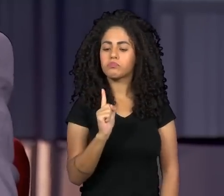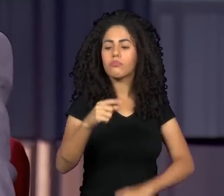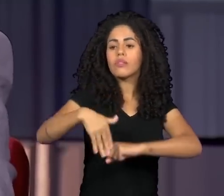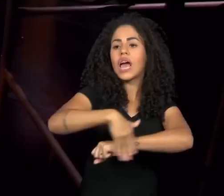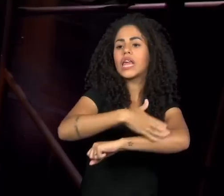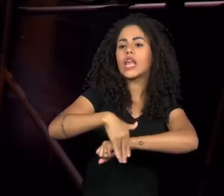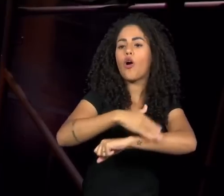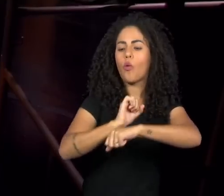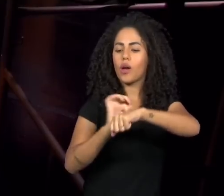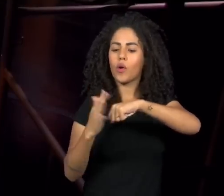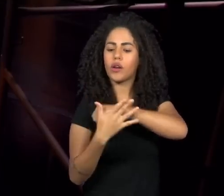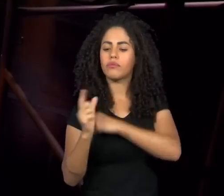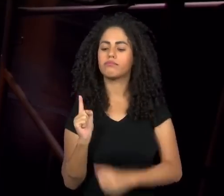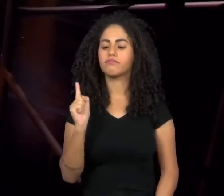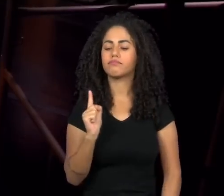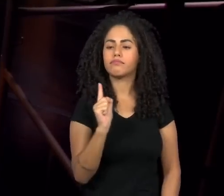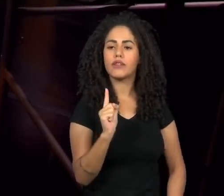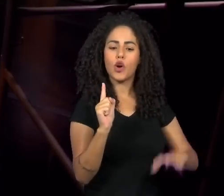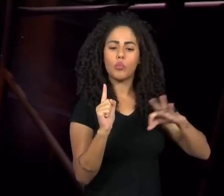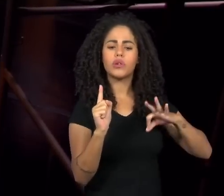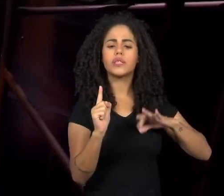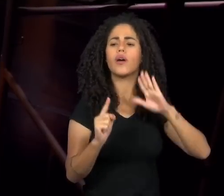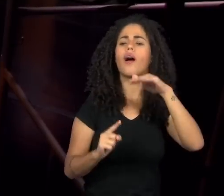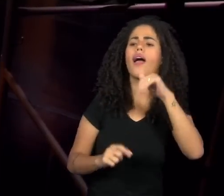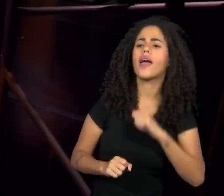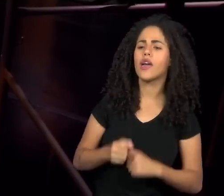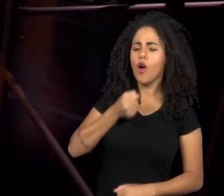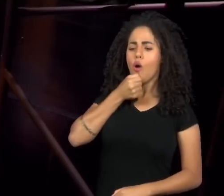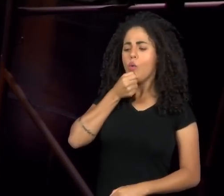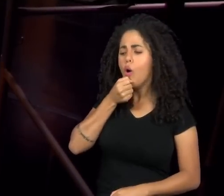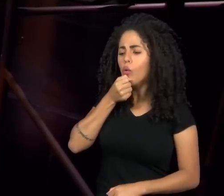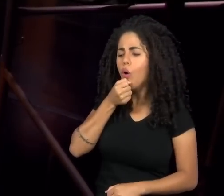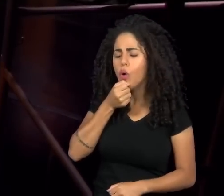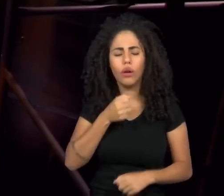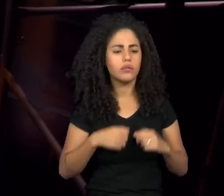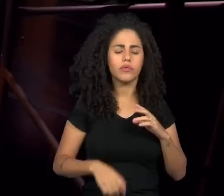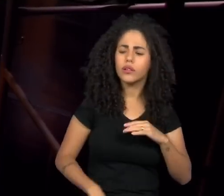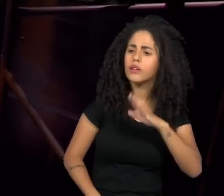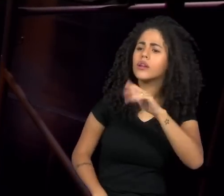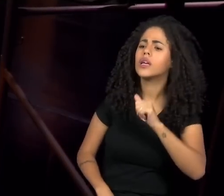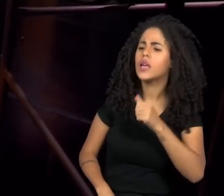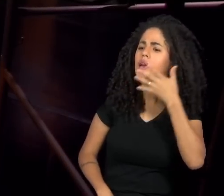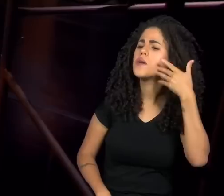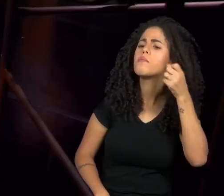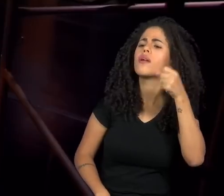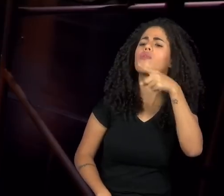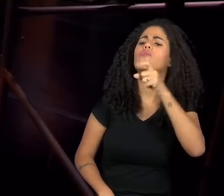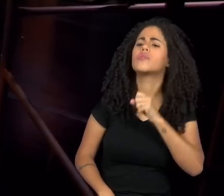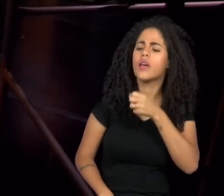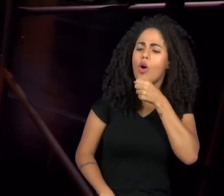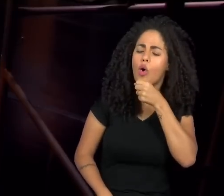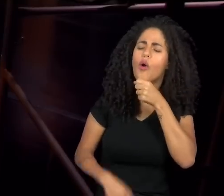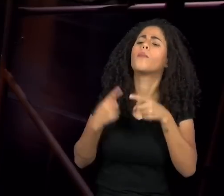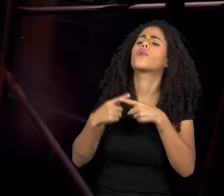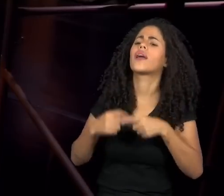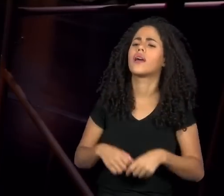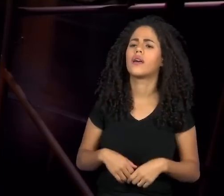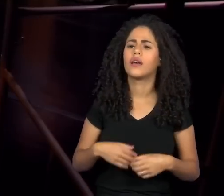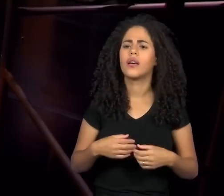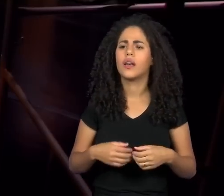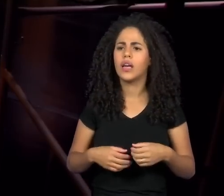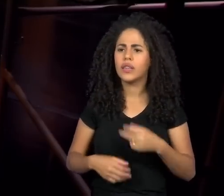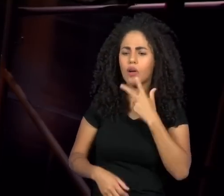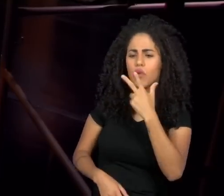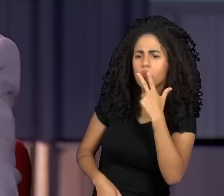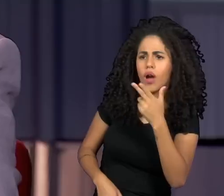da Covid, e o policial me abordar, ver eu tossindo, um policial branco, e perguntar, porra, tá tossindo por quê? Tá